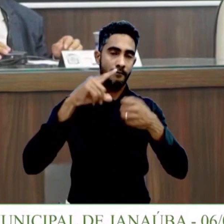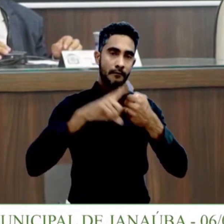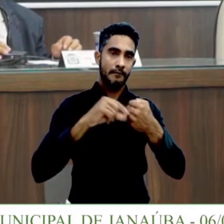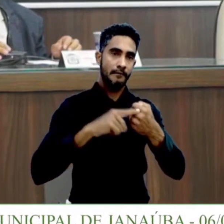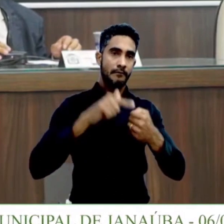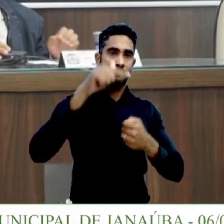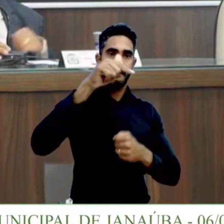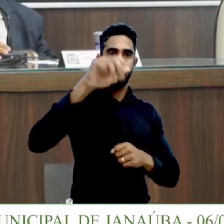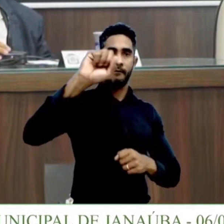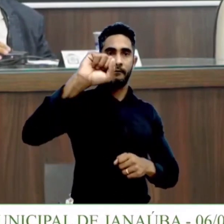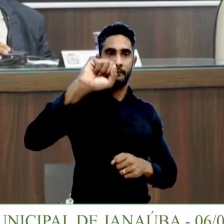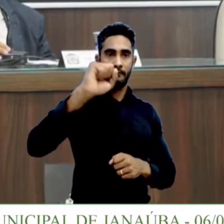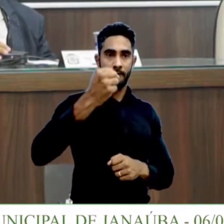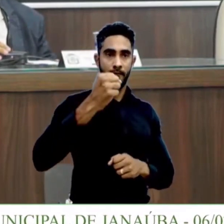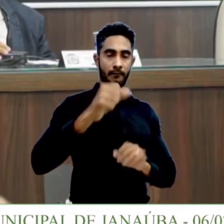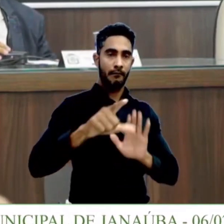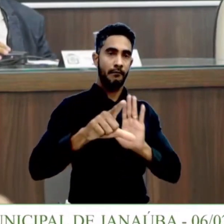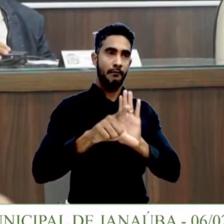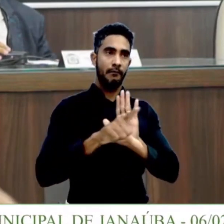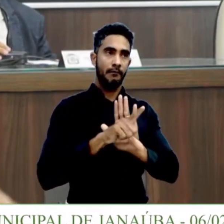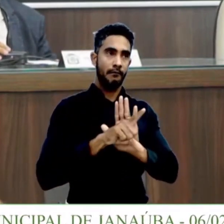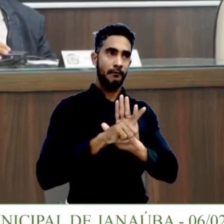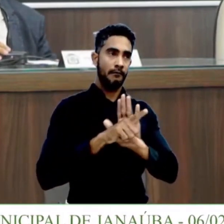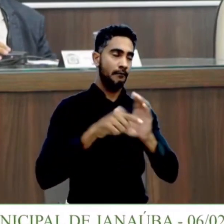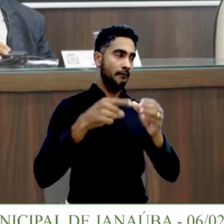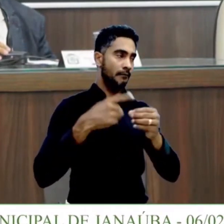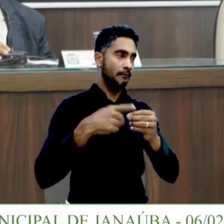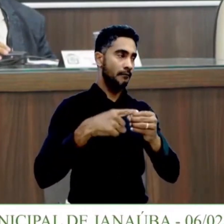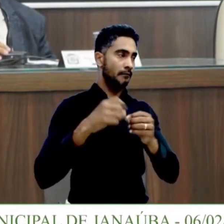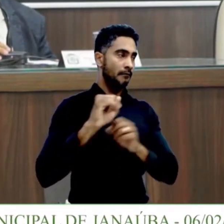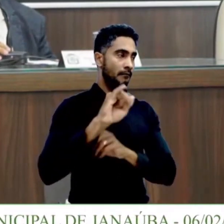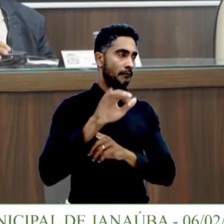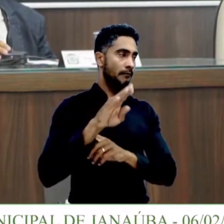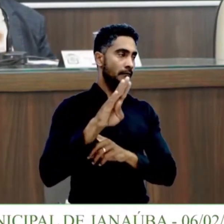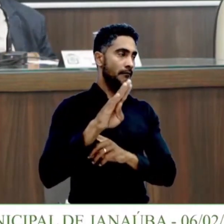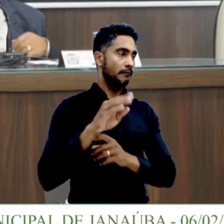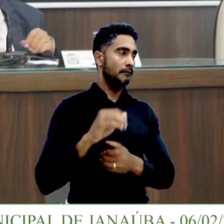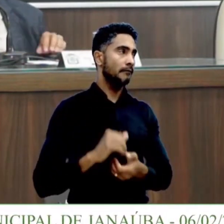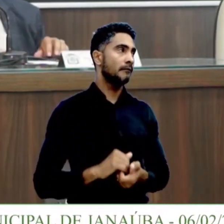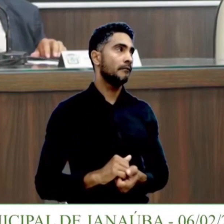artigo 78 da Lei Orgânica do Município de Janaúba.